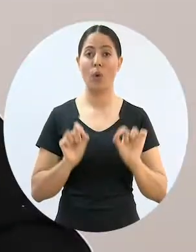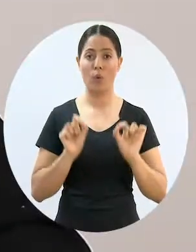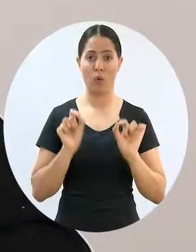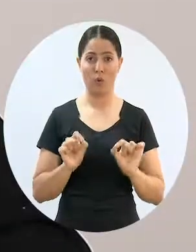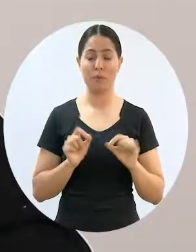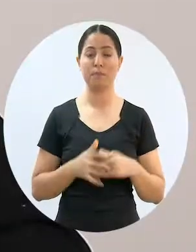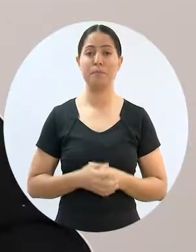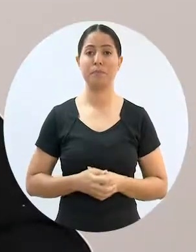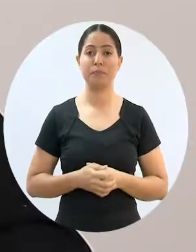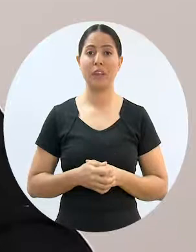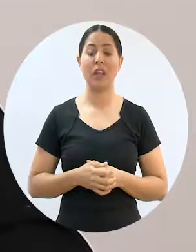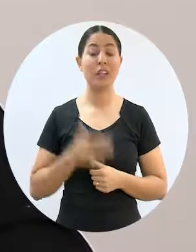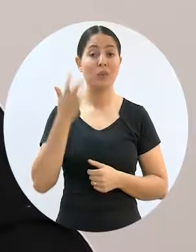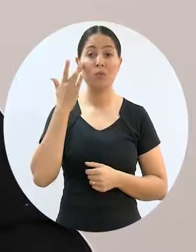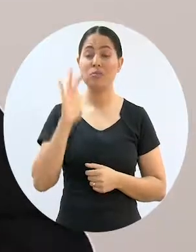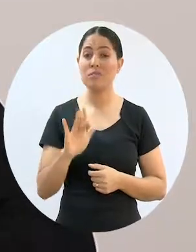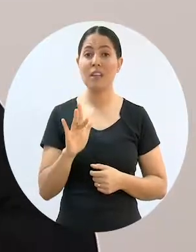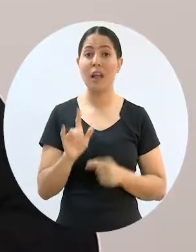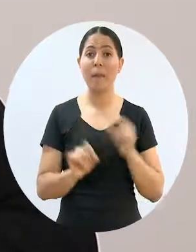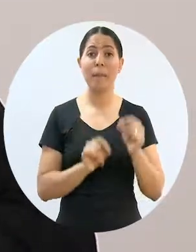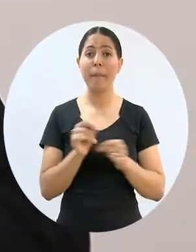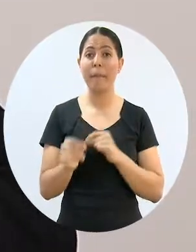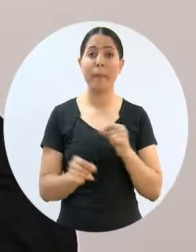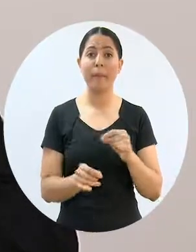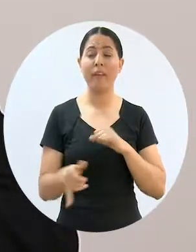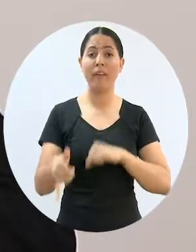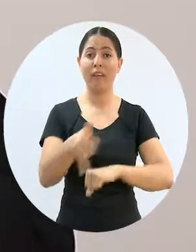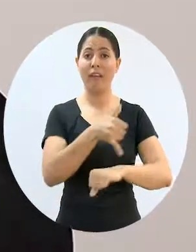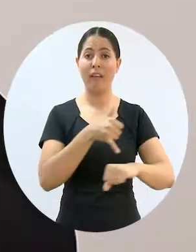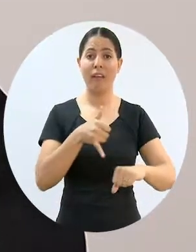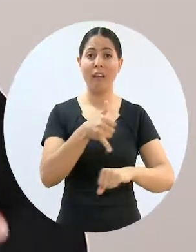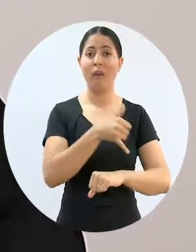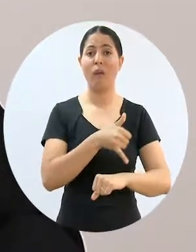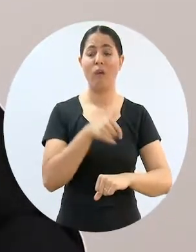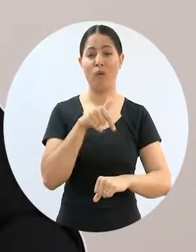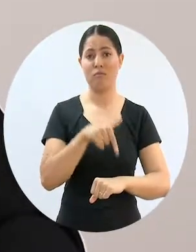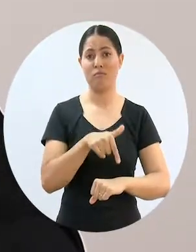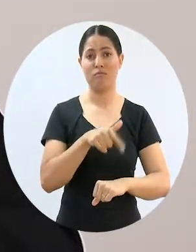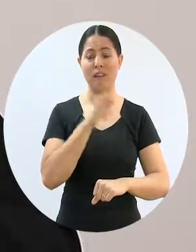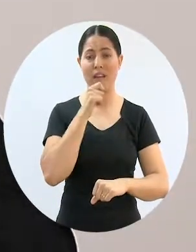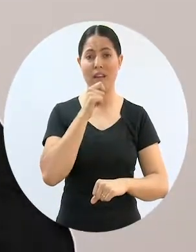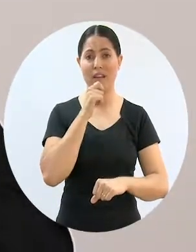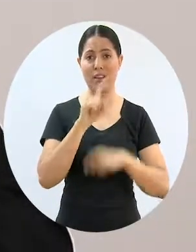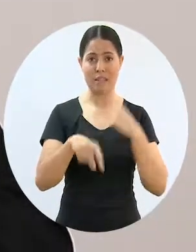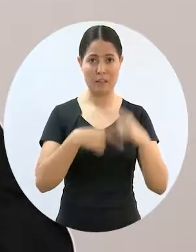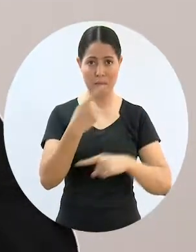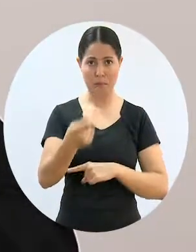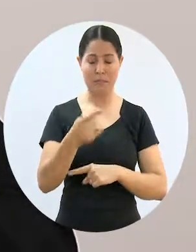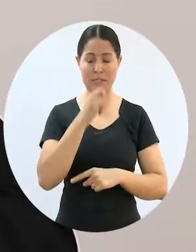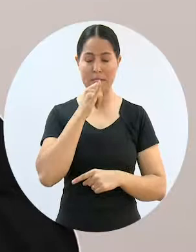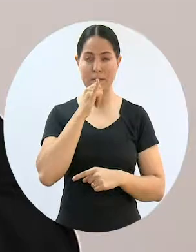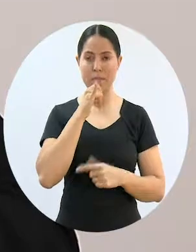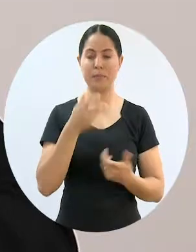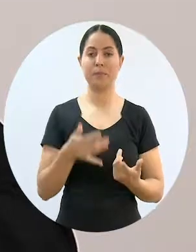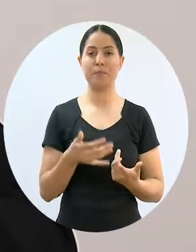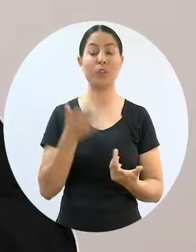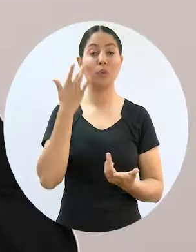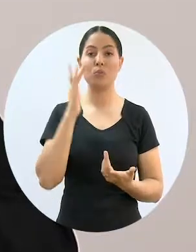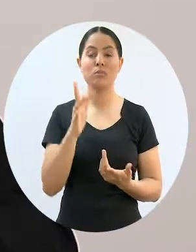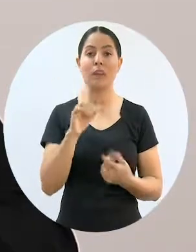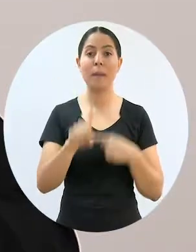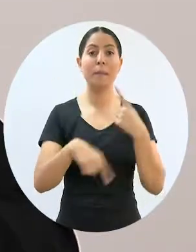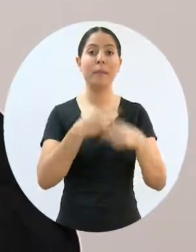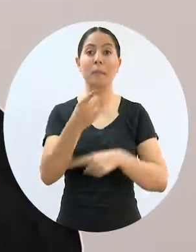exatamente porque não se sabe ainda o que existe por chegar. Se a gente